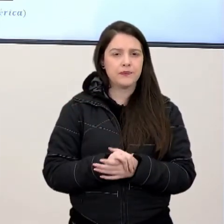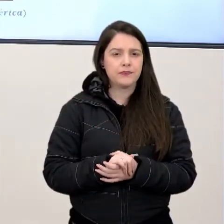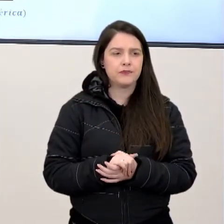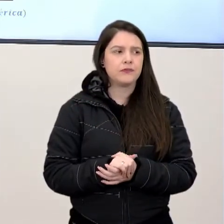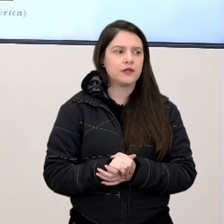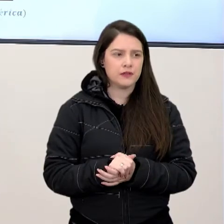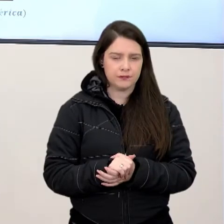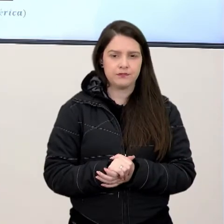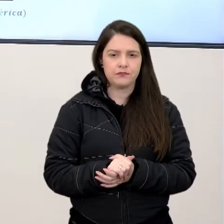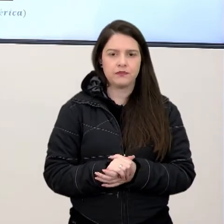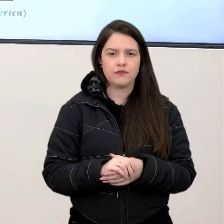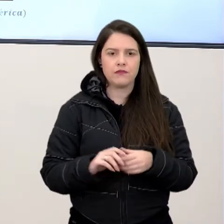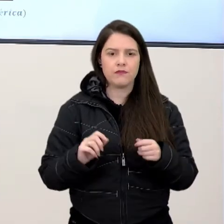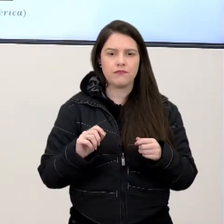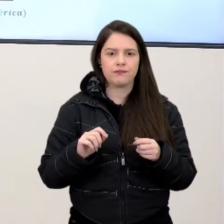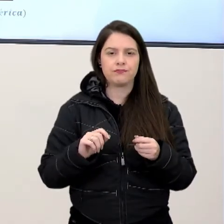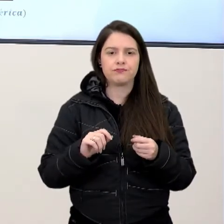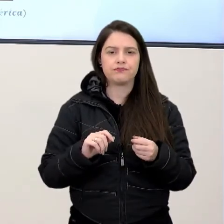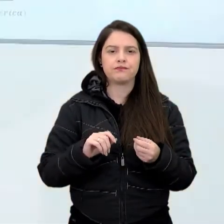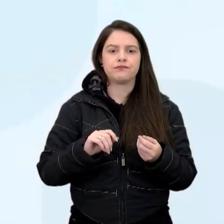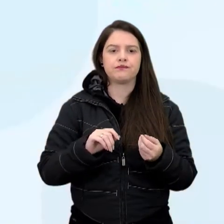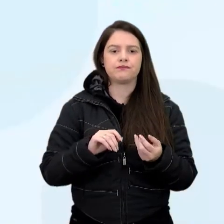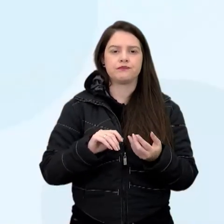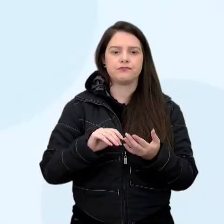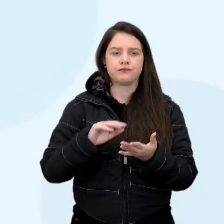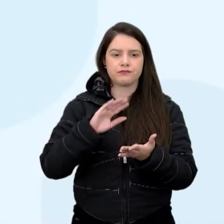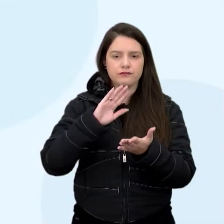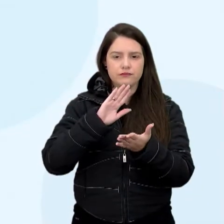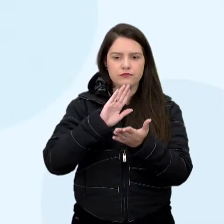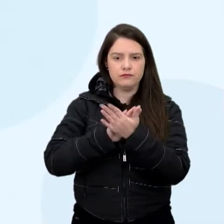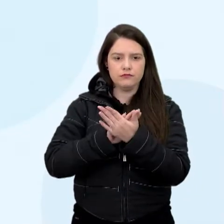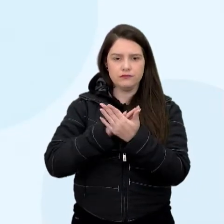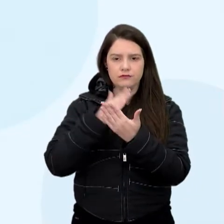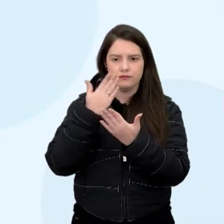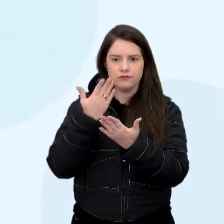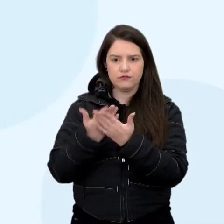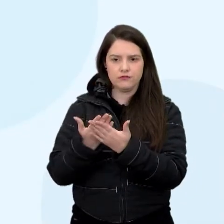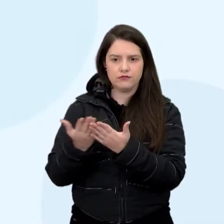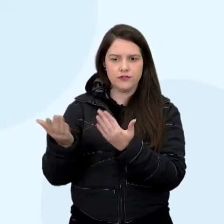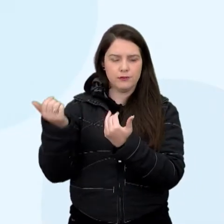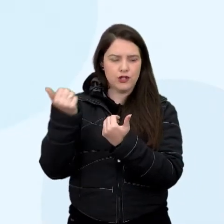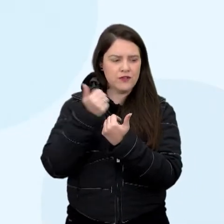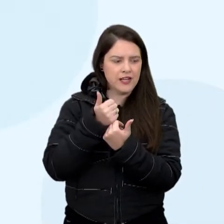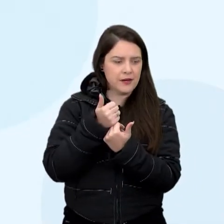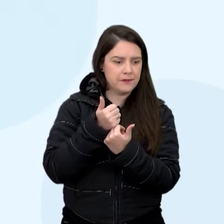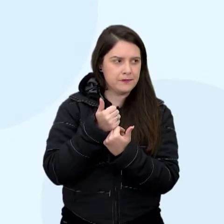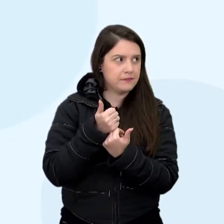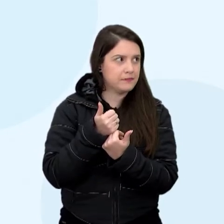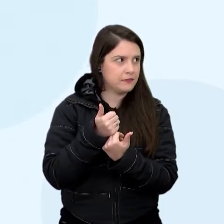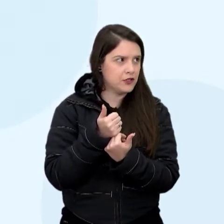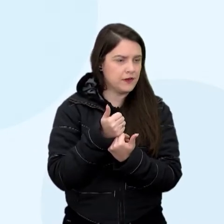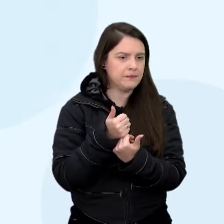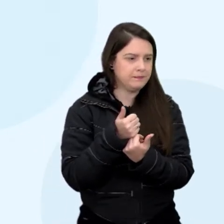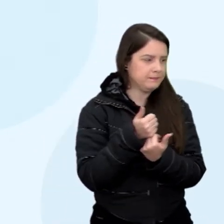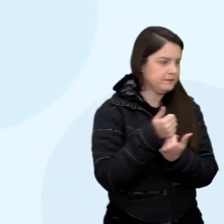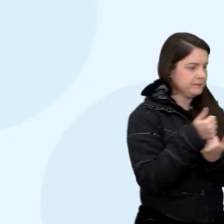feito esses somatórios aqui, a gente já sabe, não é, que o somatório de X, no caso aí é 55, somatório de